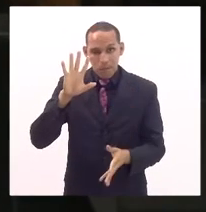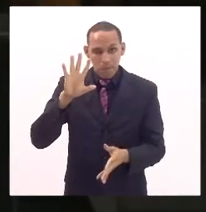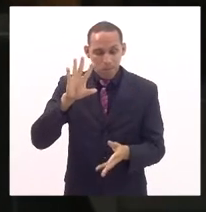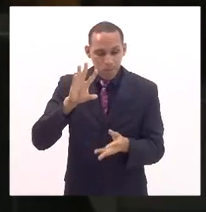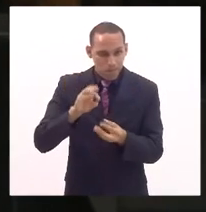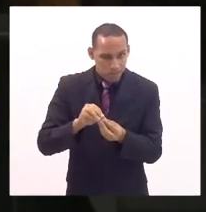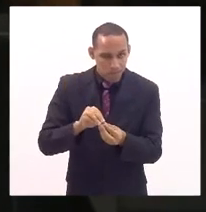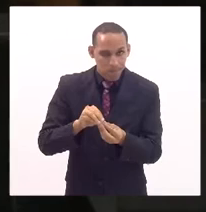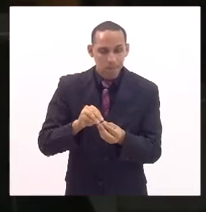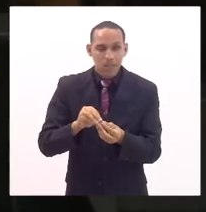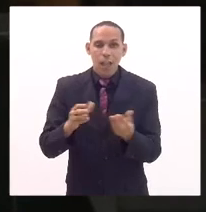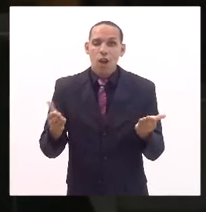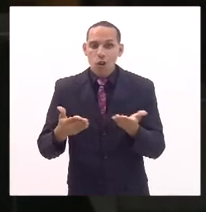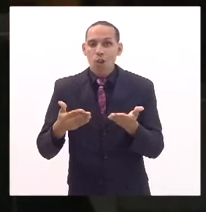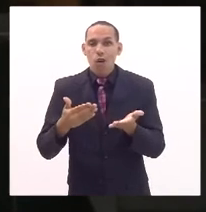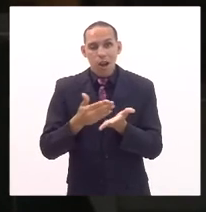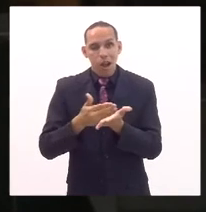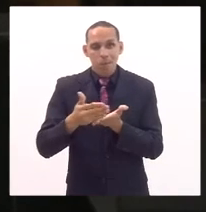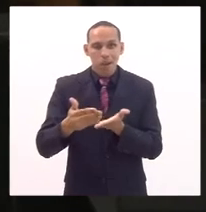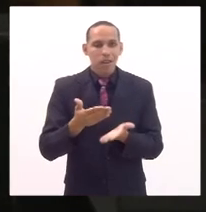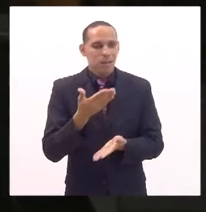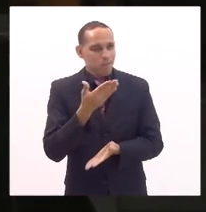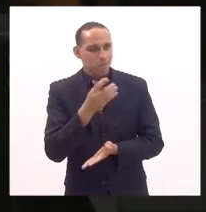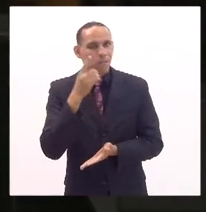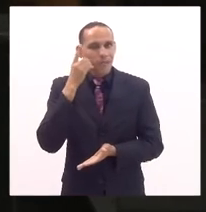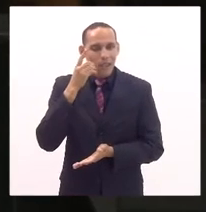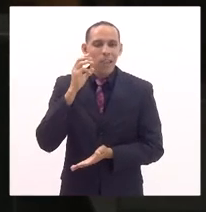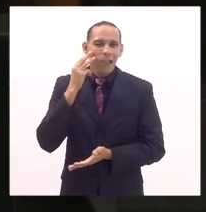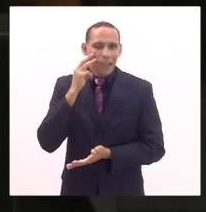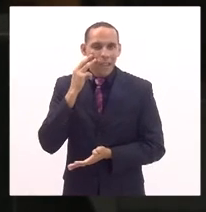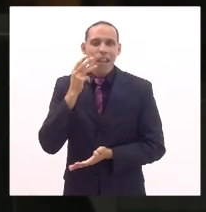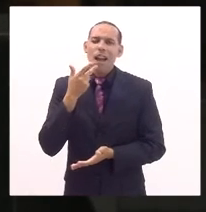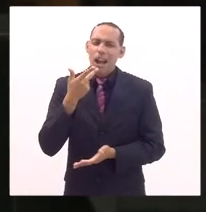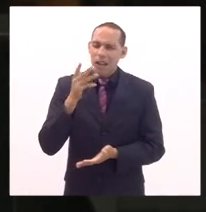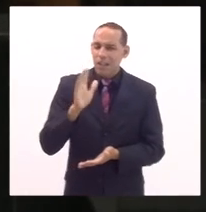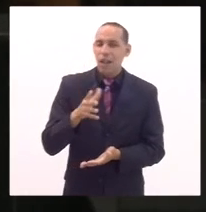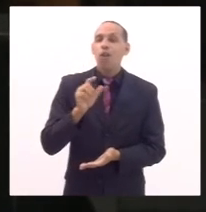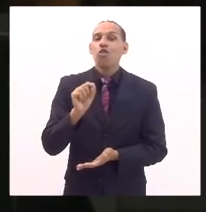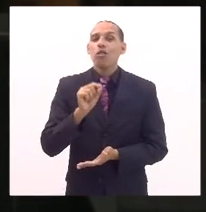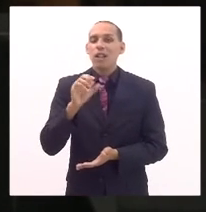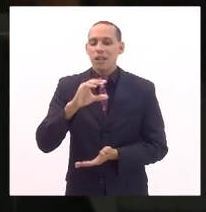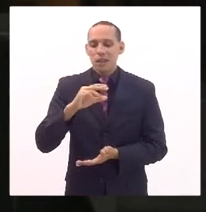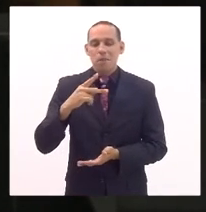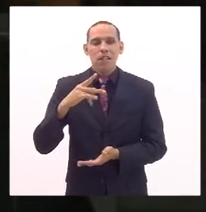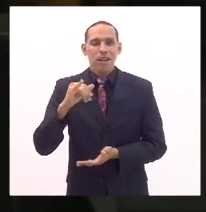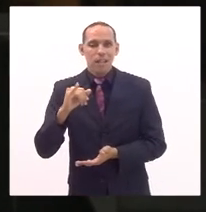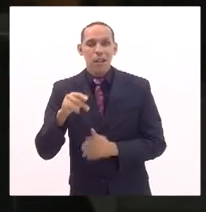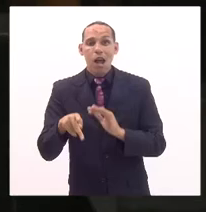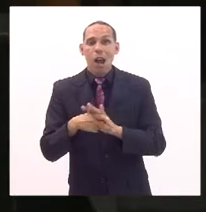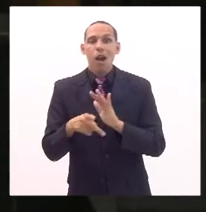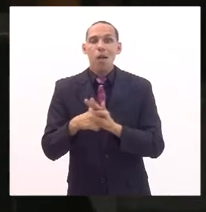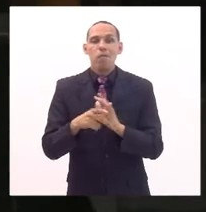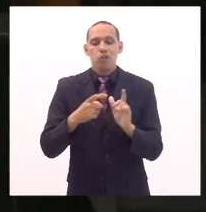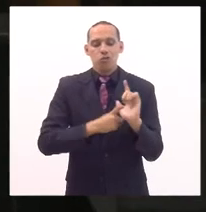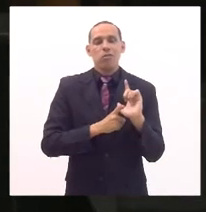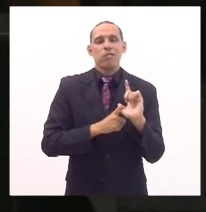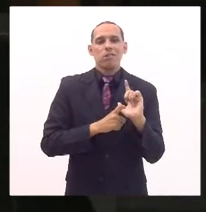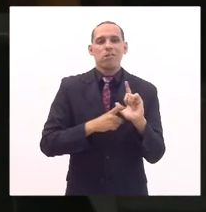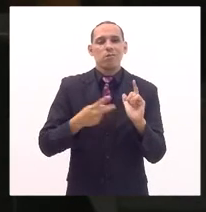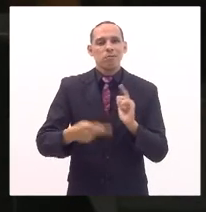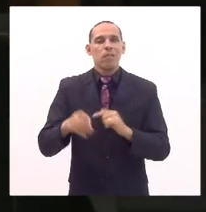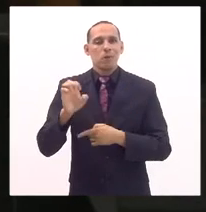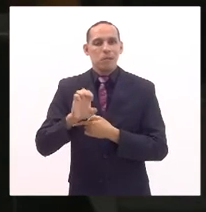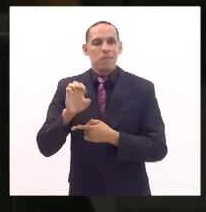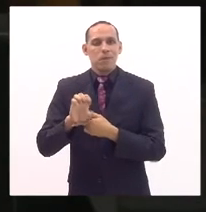iniciamos no dia de hoje Deputado waldeck aqui já se referiu à CPI da dívida do Estado